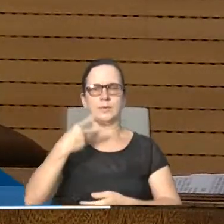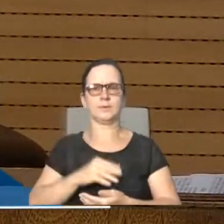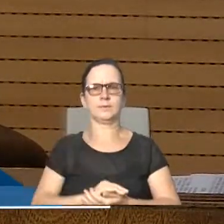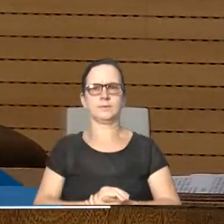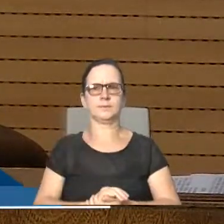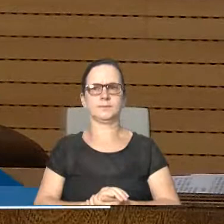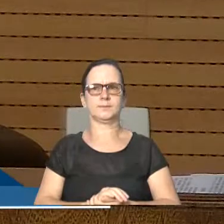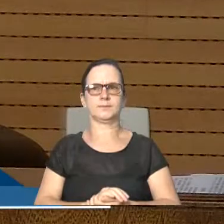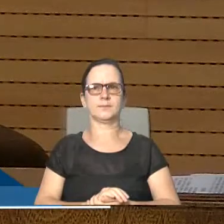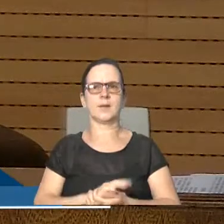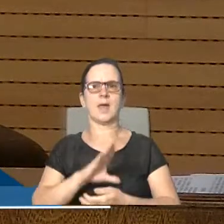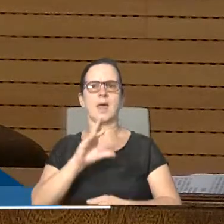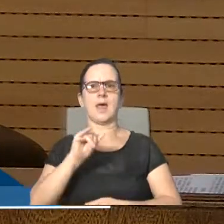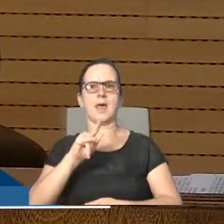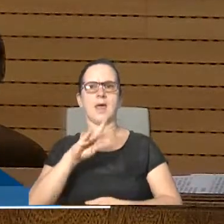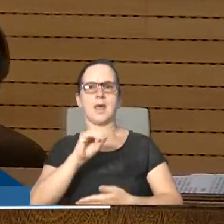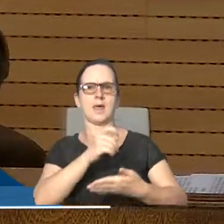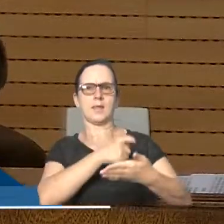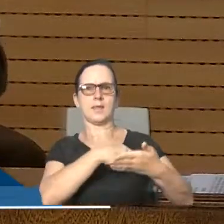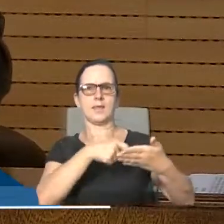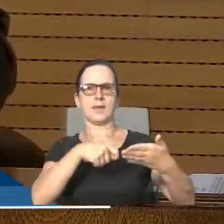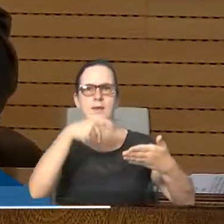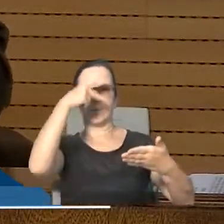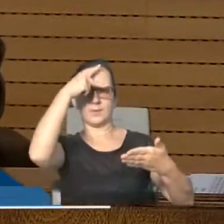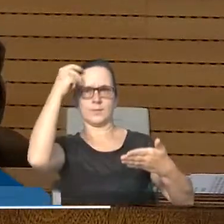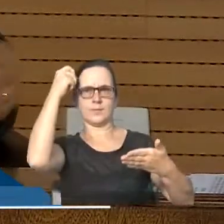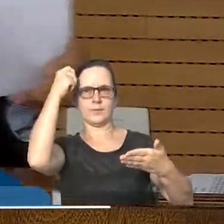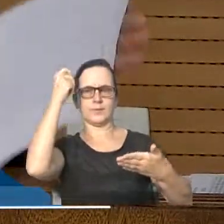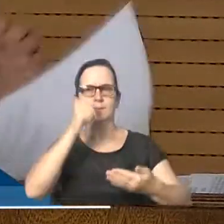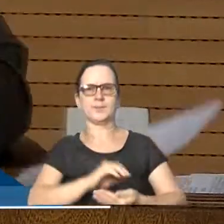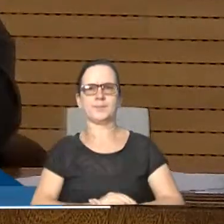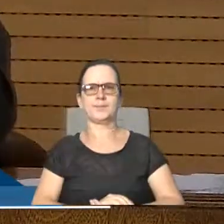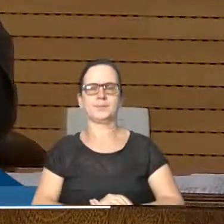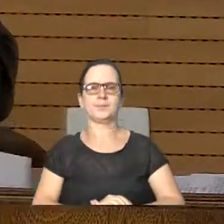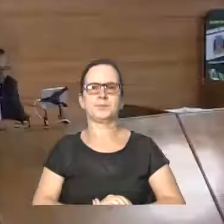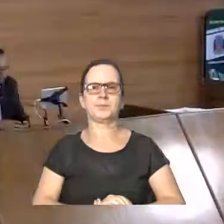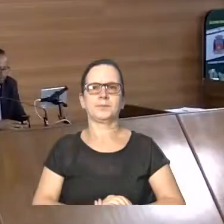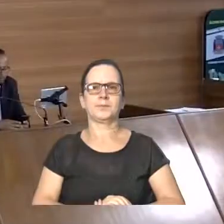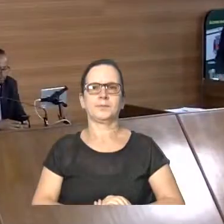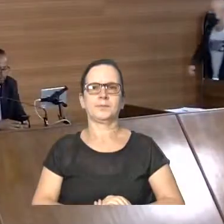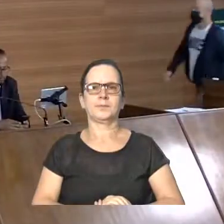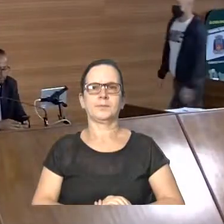Municipal. Ademário da Silva Oliveira, Prefeito Municipal.